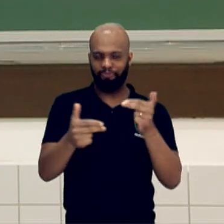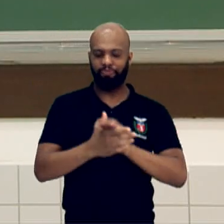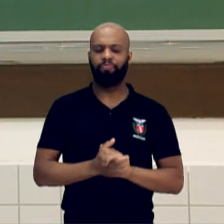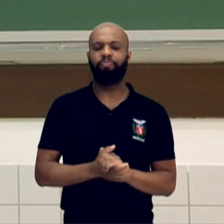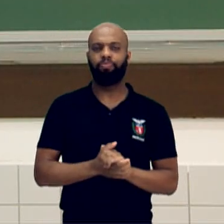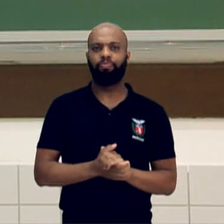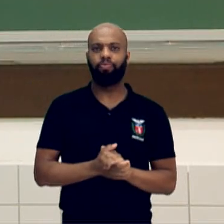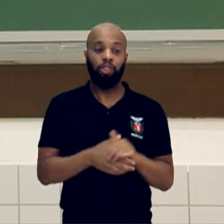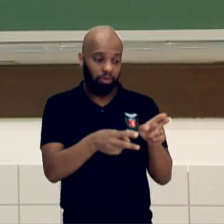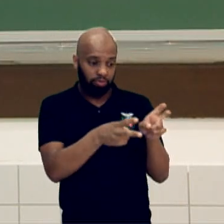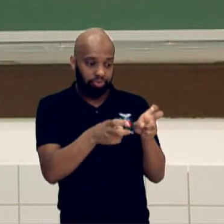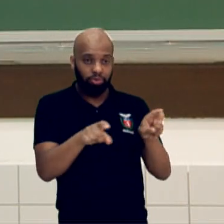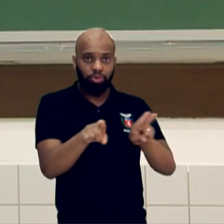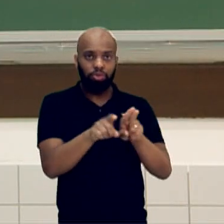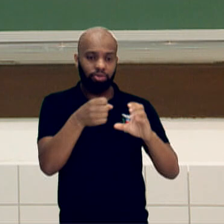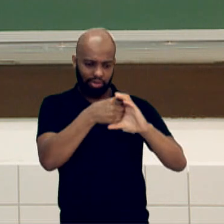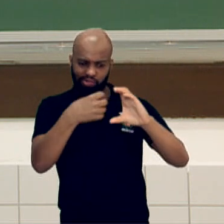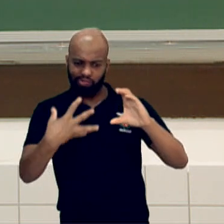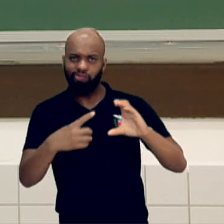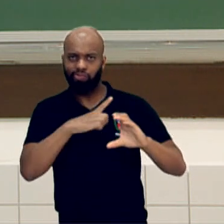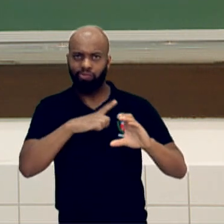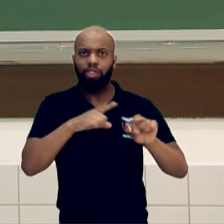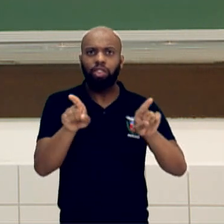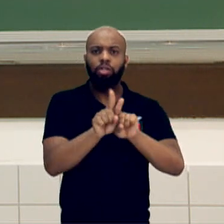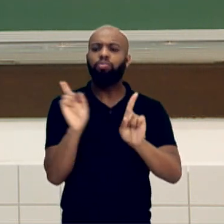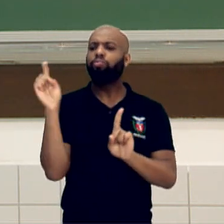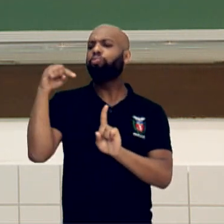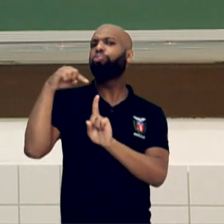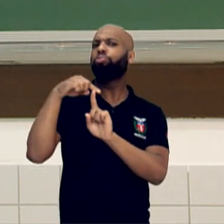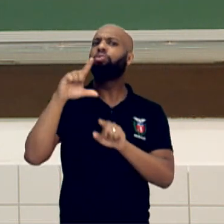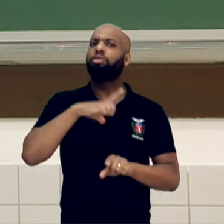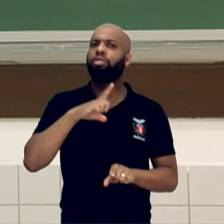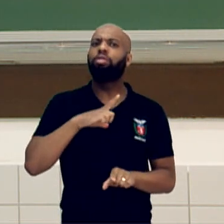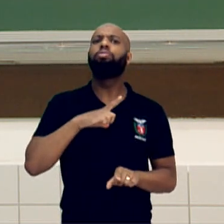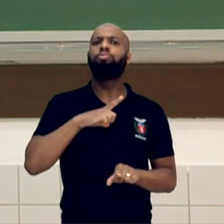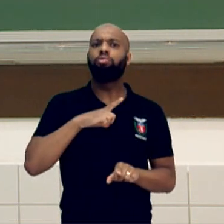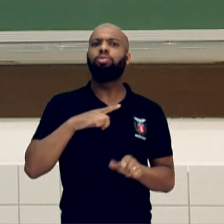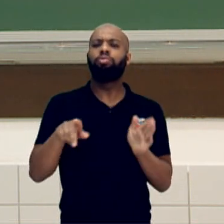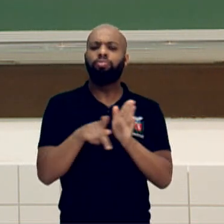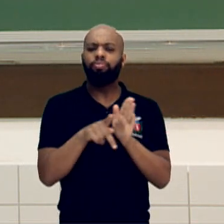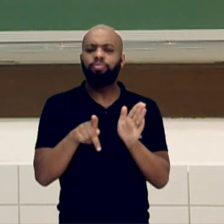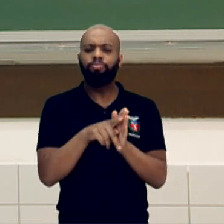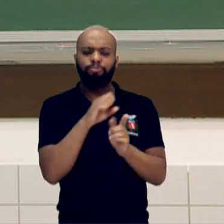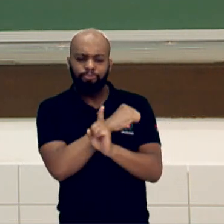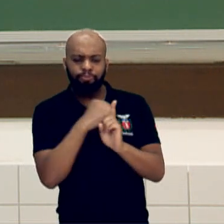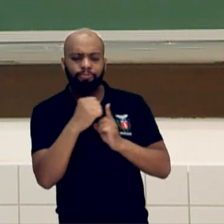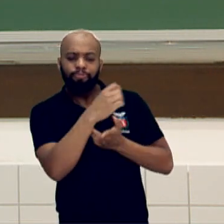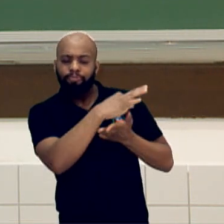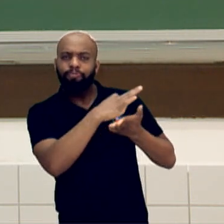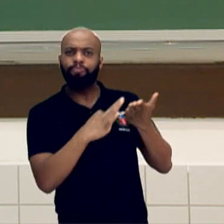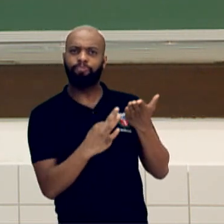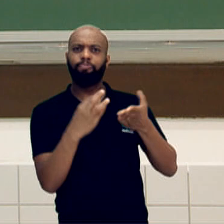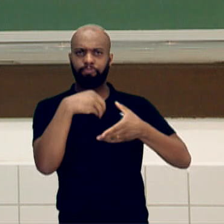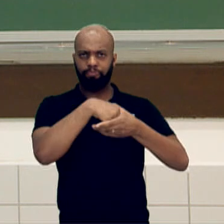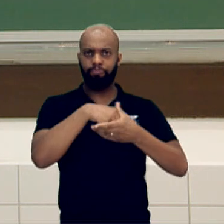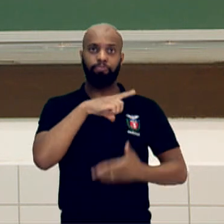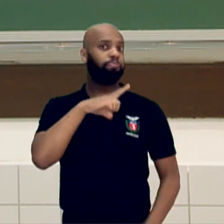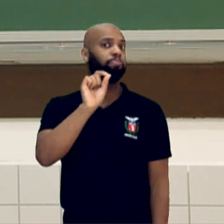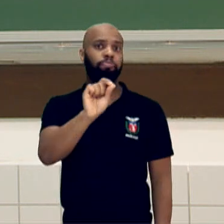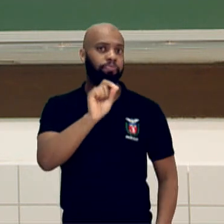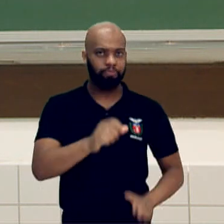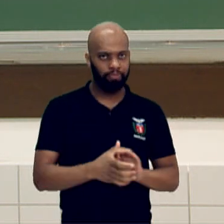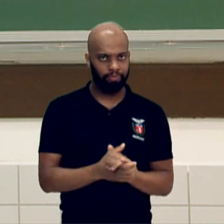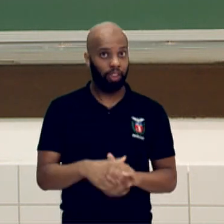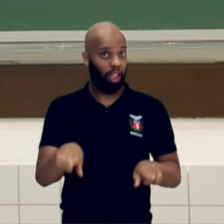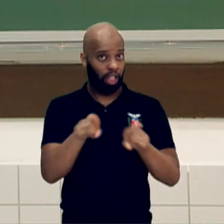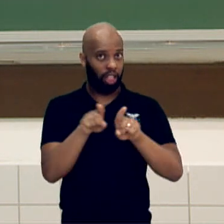Vamos observar as possíveis características e qual é a finalidade, a função social de um gênero textual desses. E